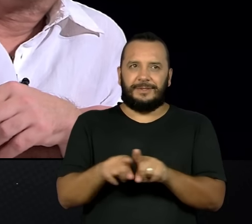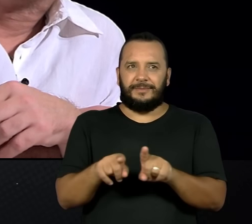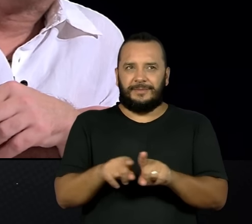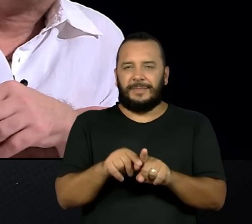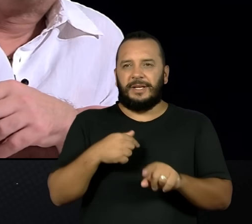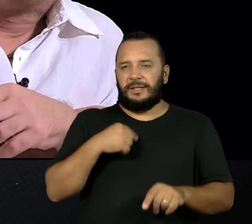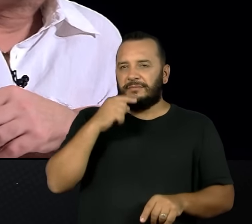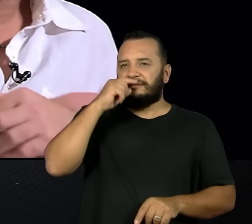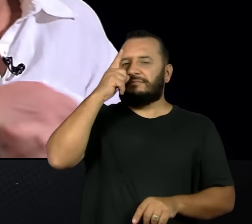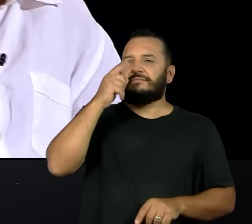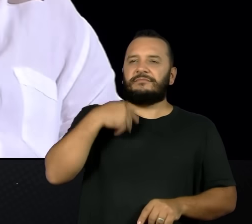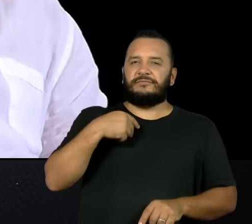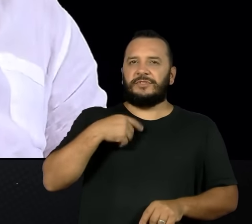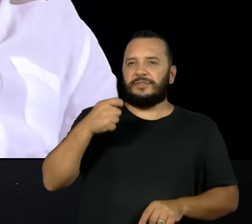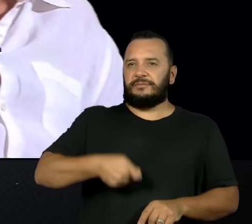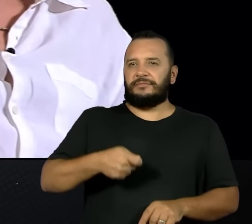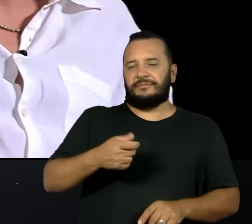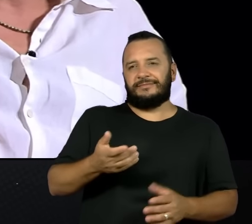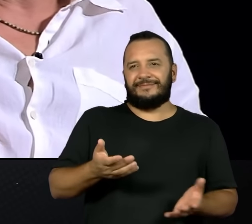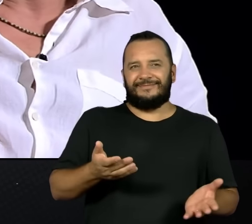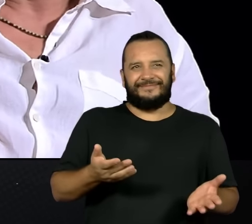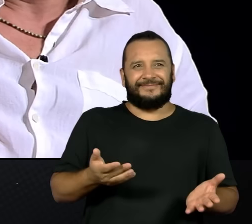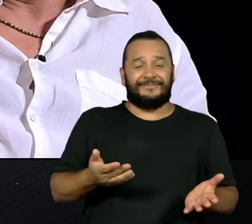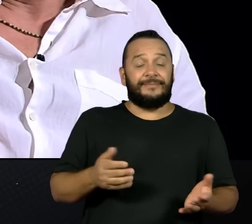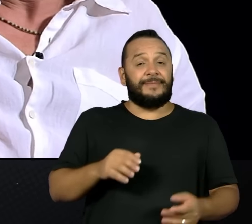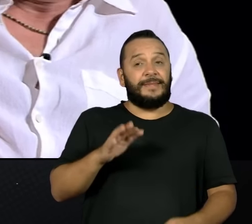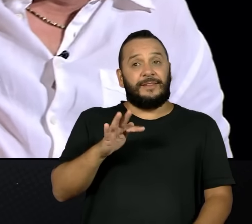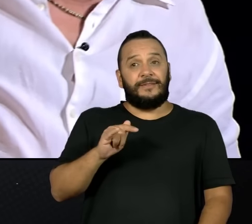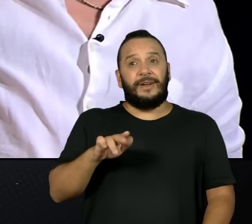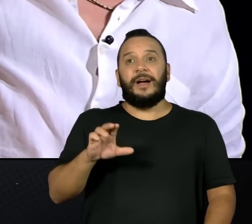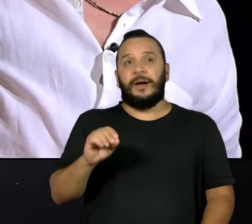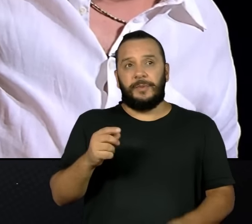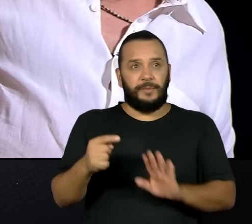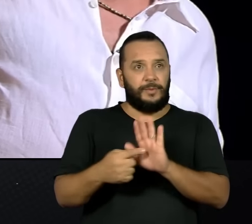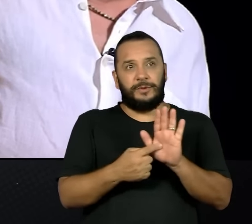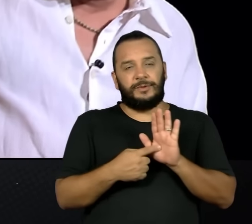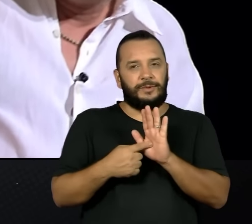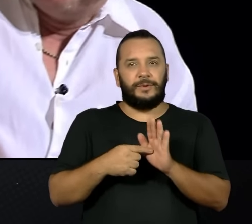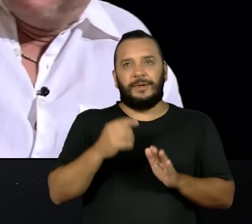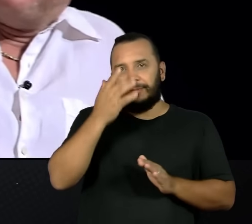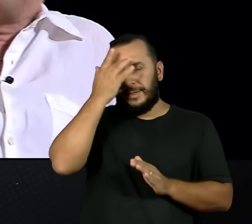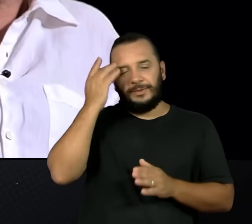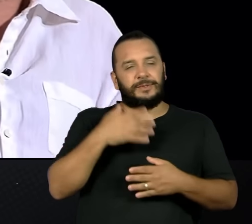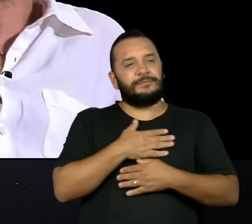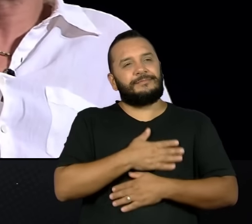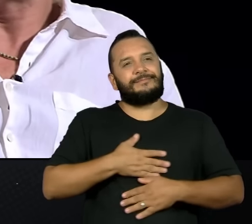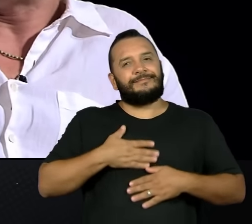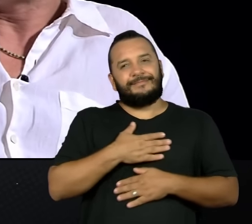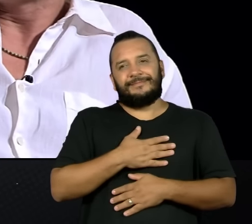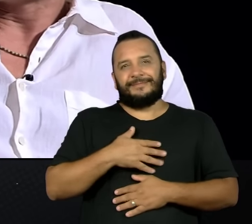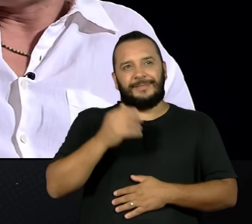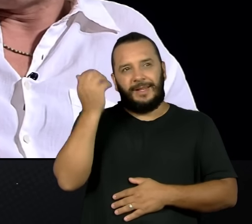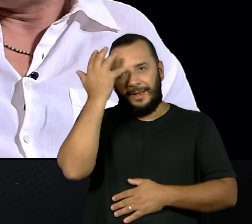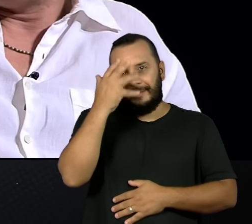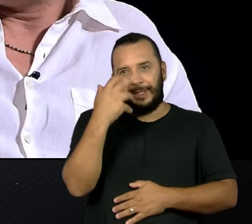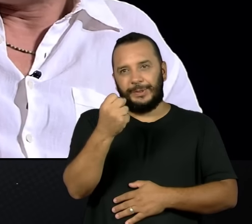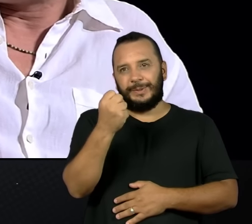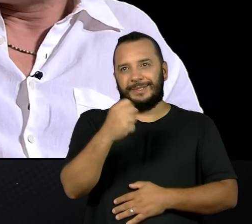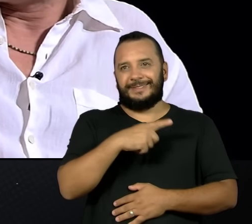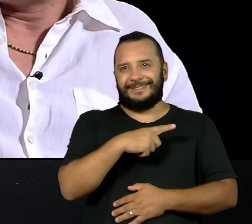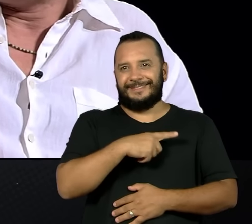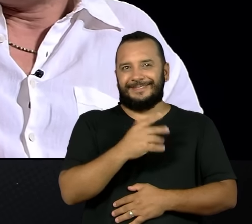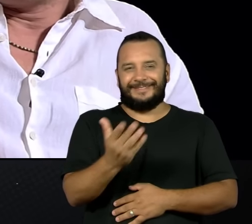aristocrático metido mas o Fábio transformou ele num ser humano tão agradável tão envolvid vente tão apaixonante